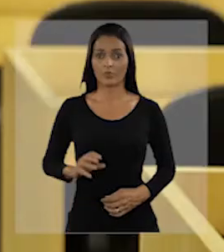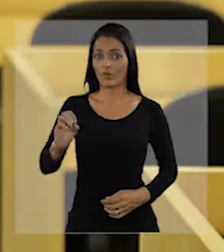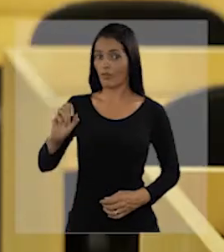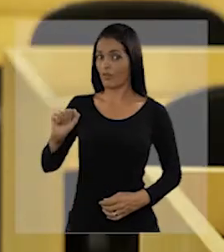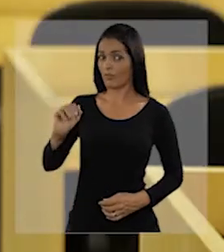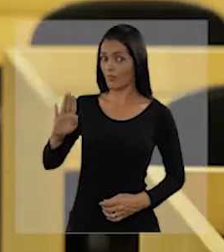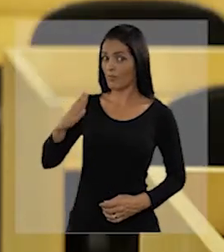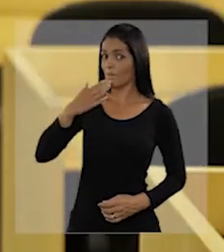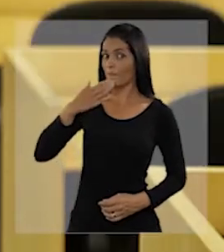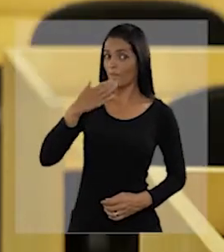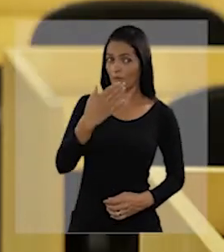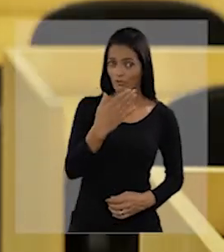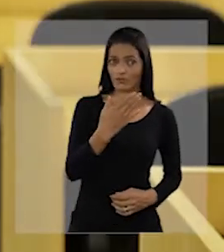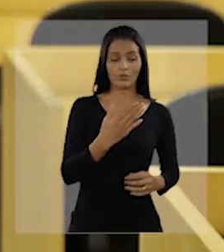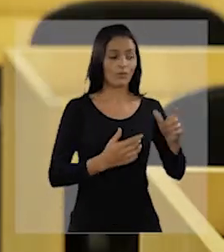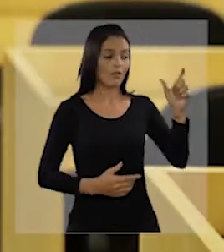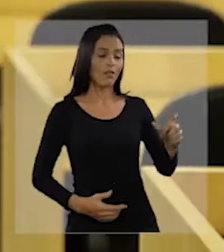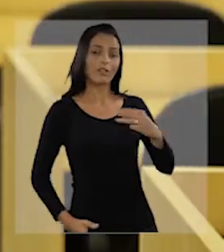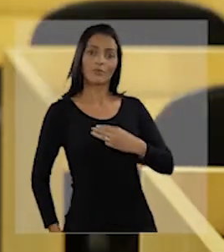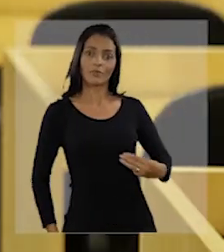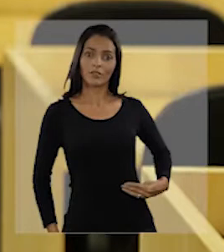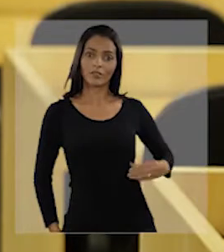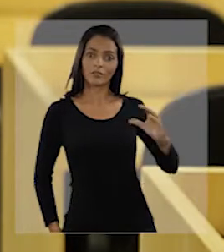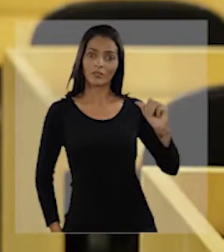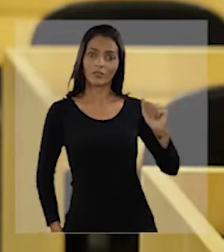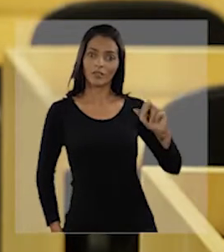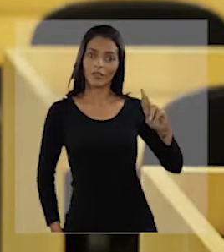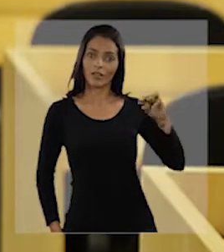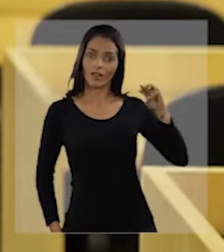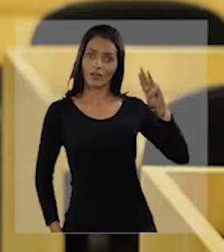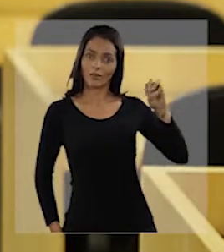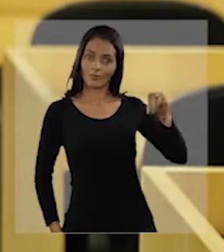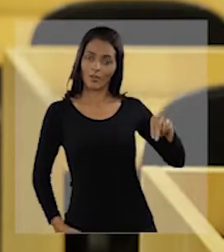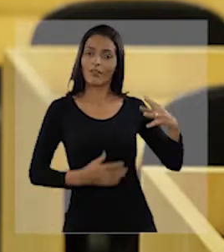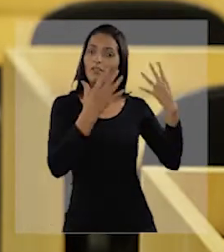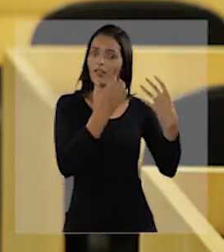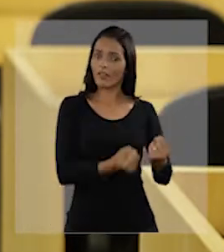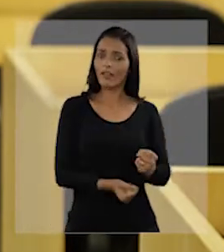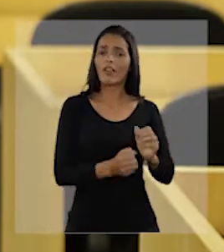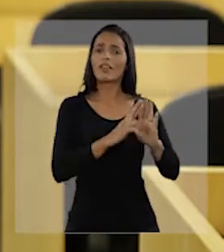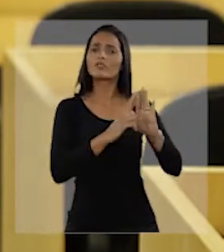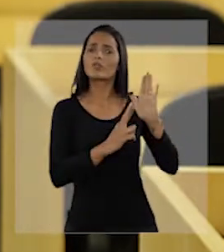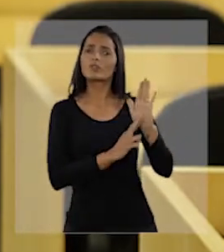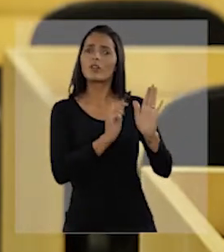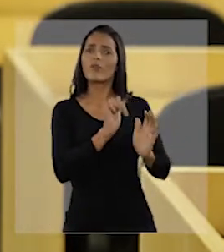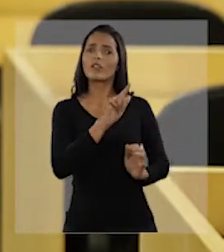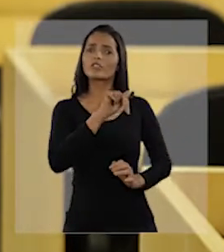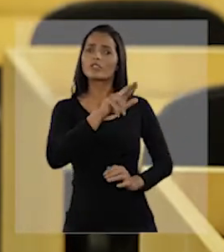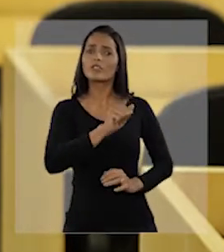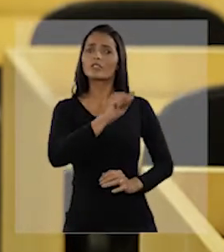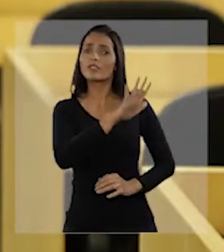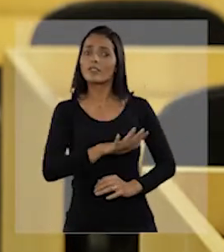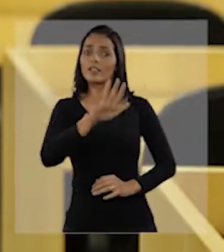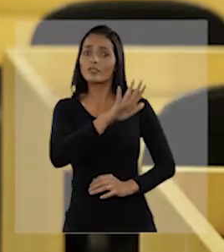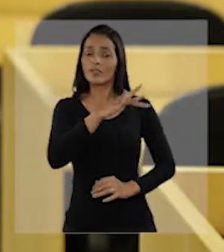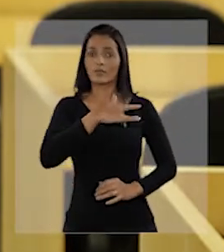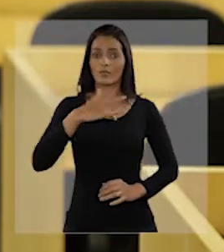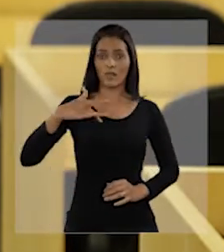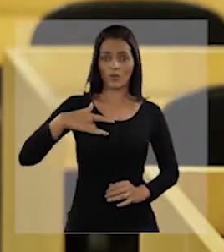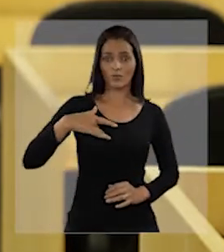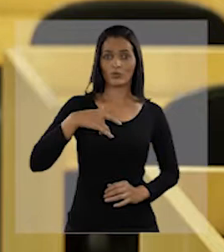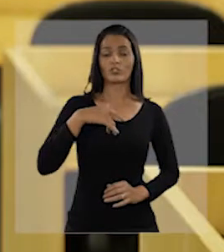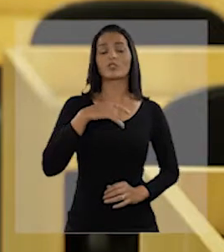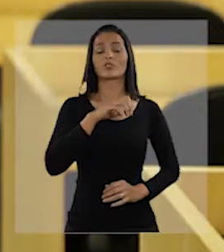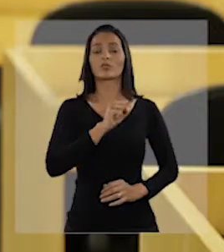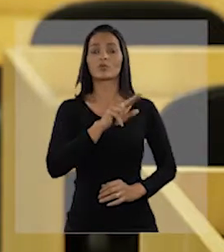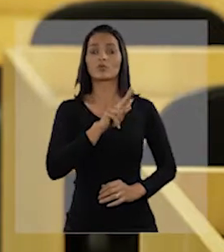A OAB pediu e a ministra Carmen Lúcia atendeu. Foi suspensa a resolução da Agência Nacional de Saúde Suplementar,